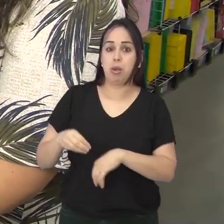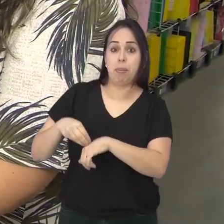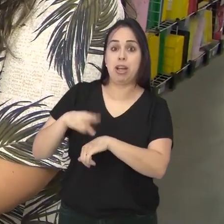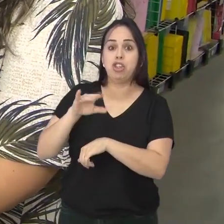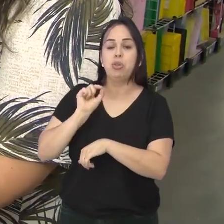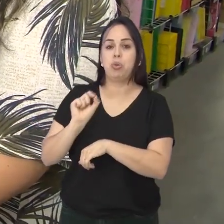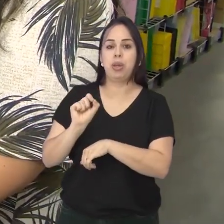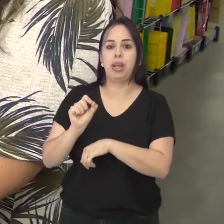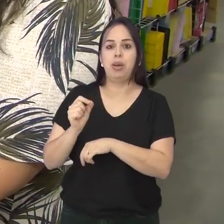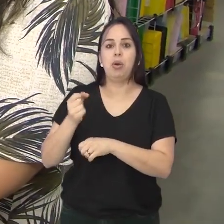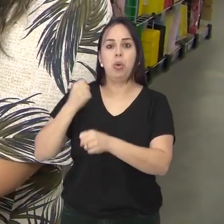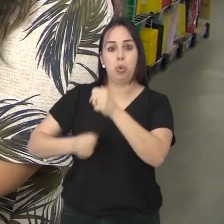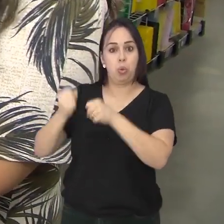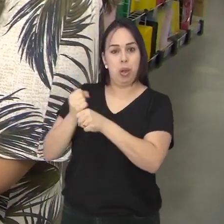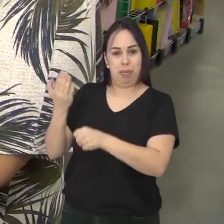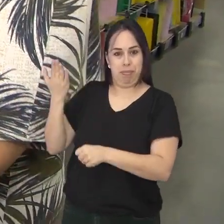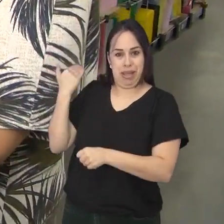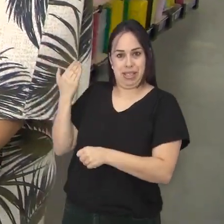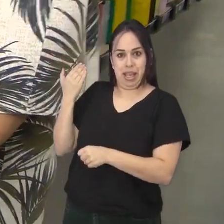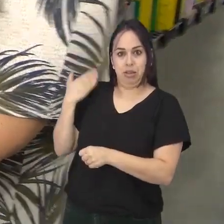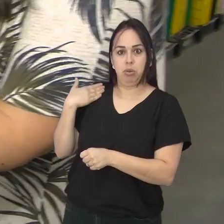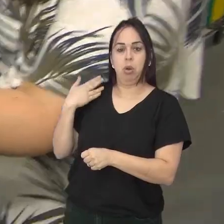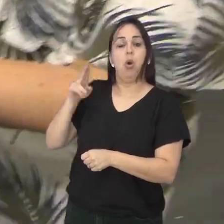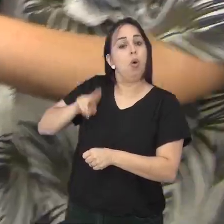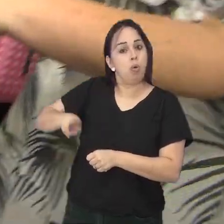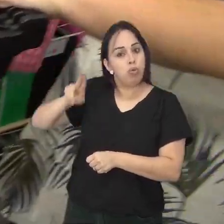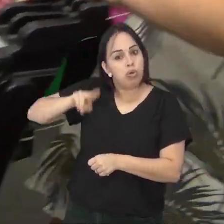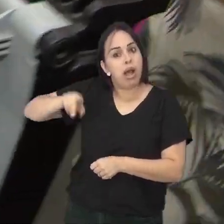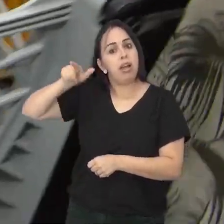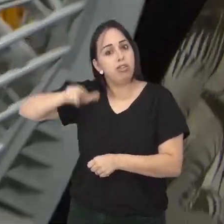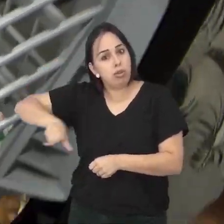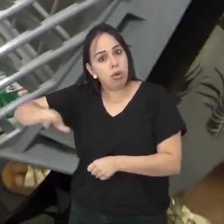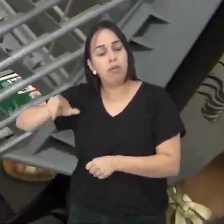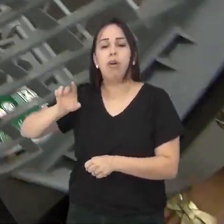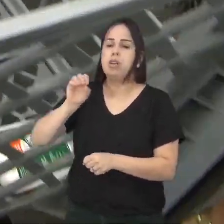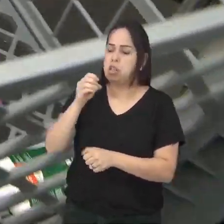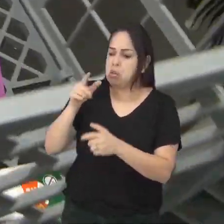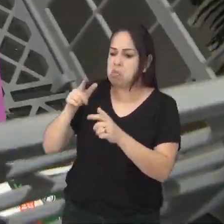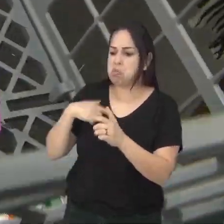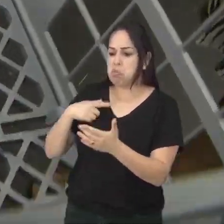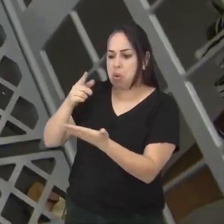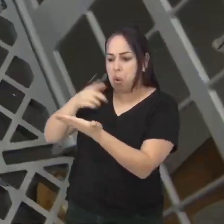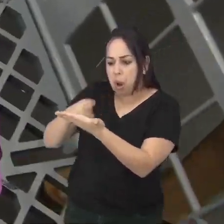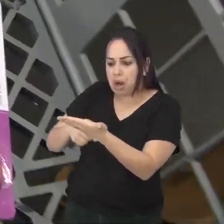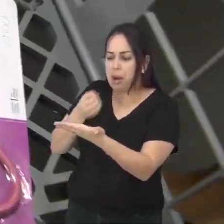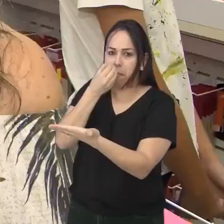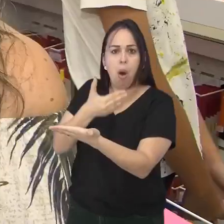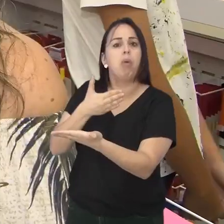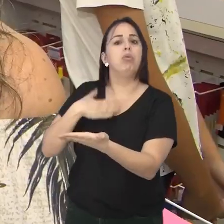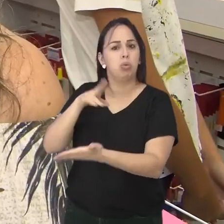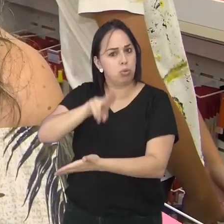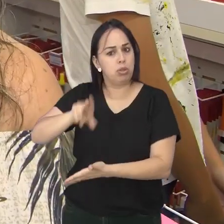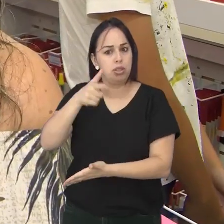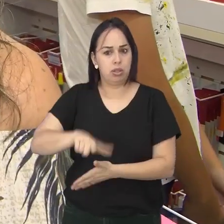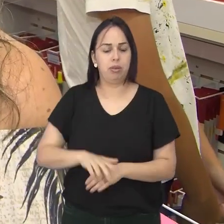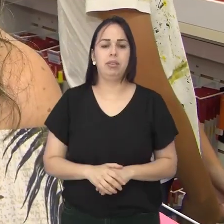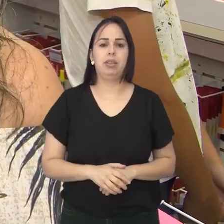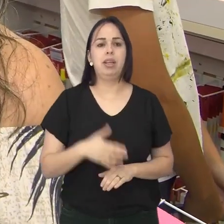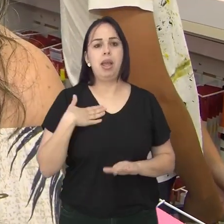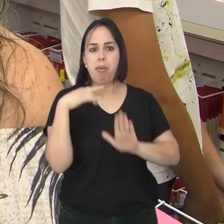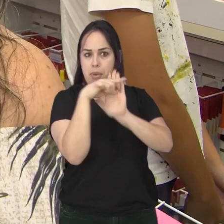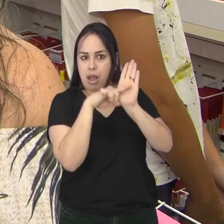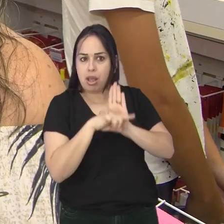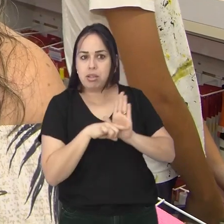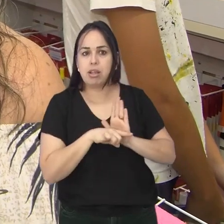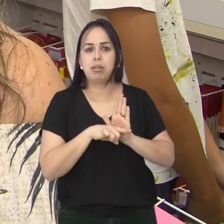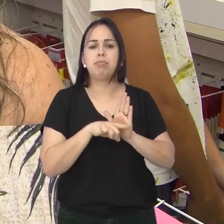cartada: reaproveitar os objetos de anos anteriores que sobraram ou estão em bom estado. Eu costumo pesquisar, costumo